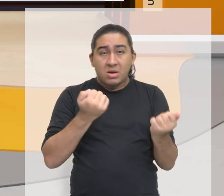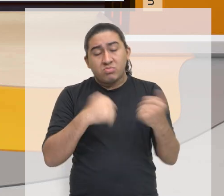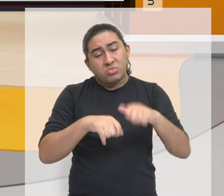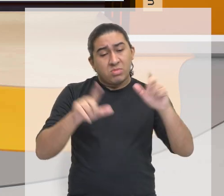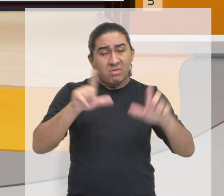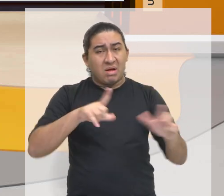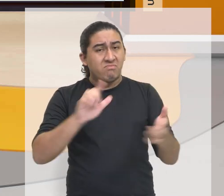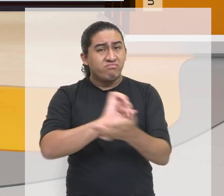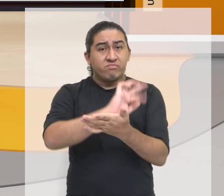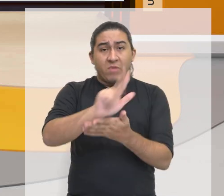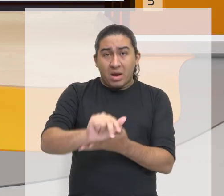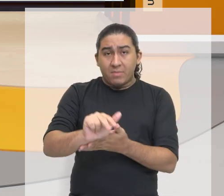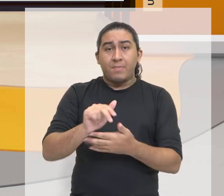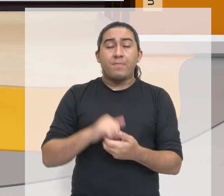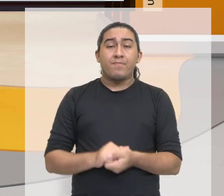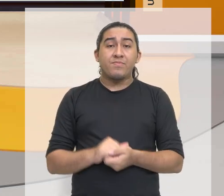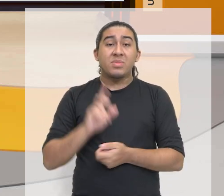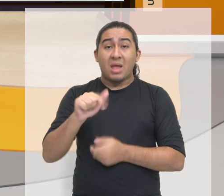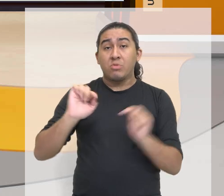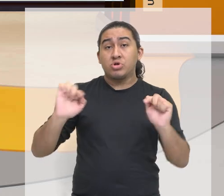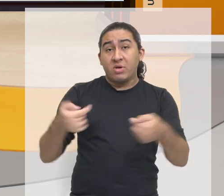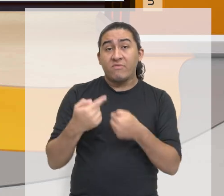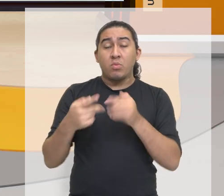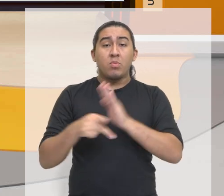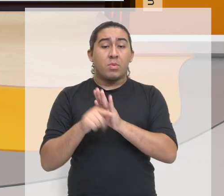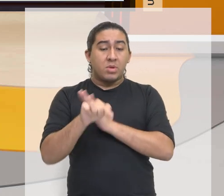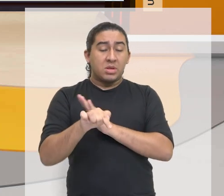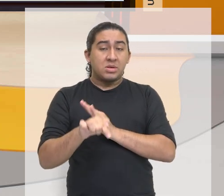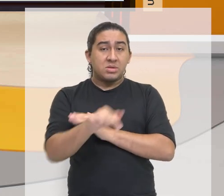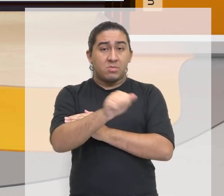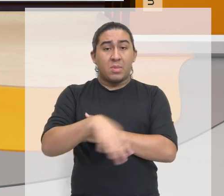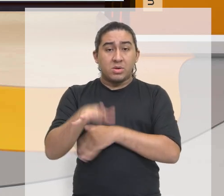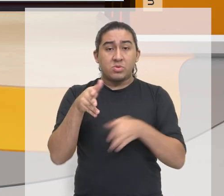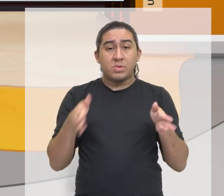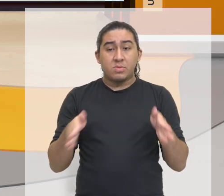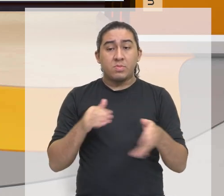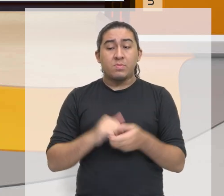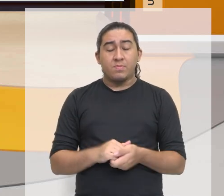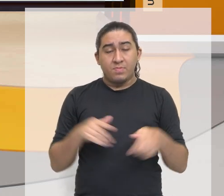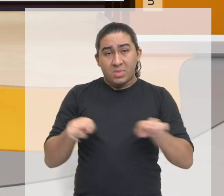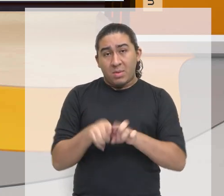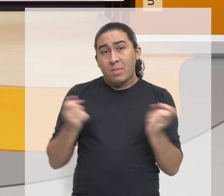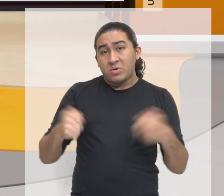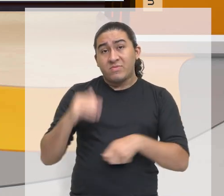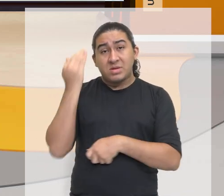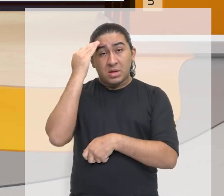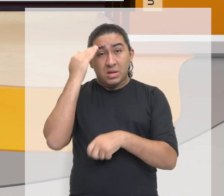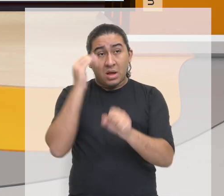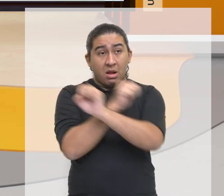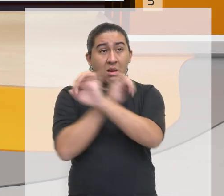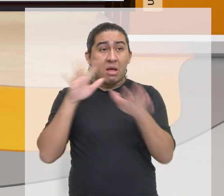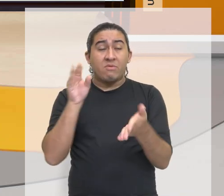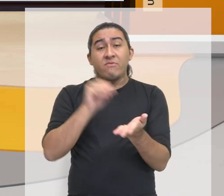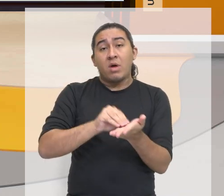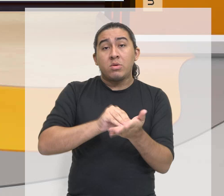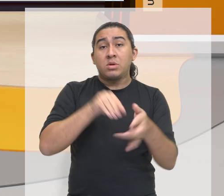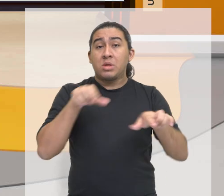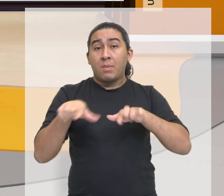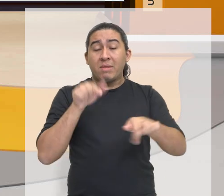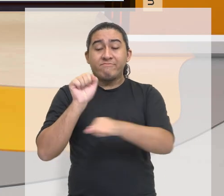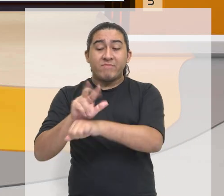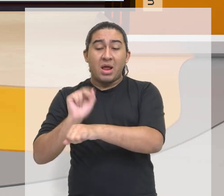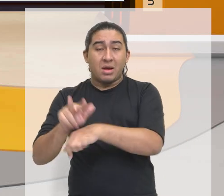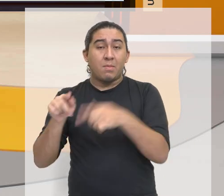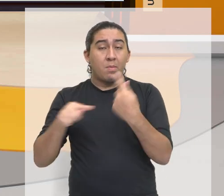um dos desafios presentes na globalização. Podemos verificar também a perda de empregos. À medida que a tecnologia